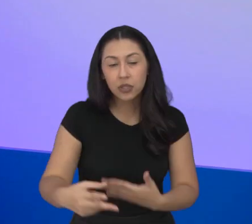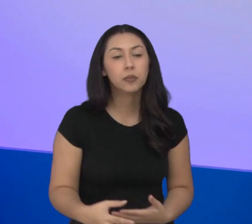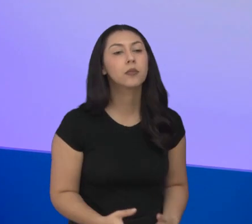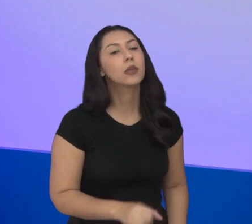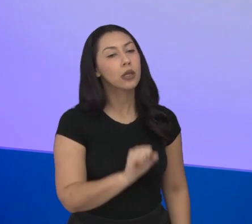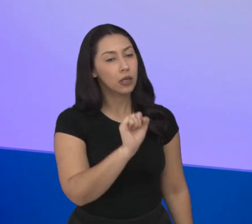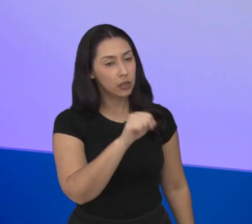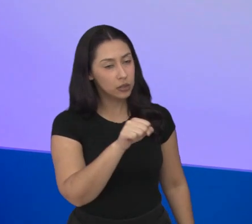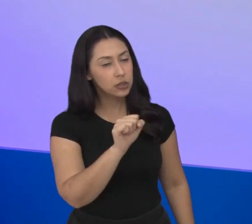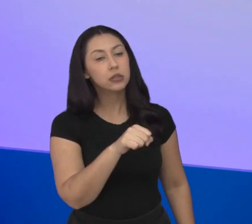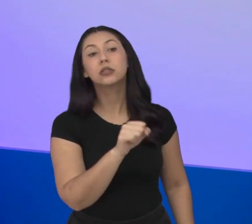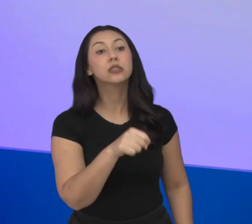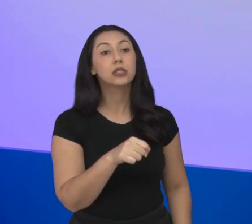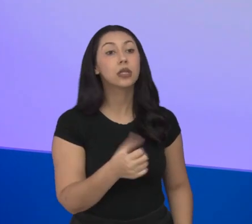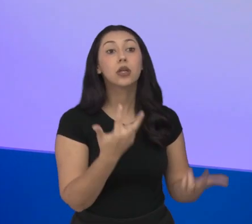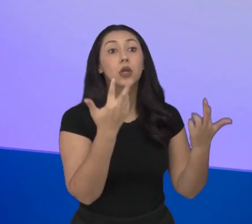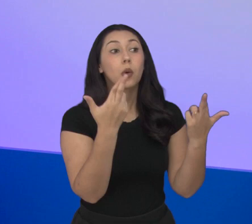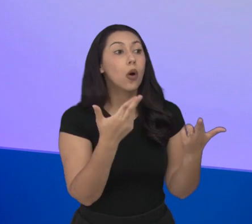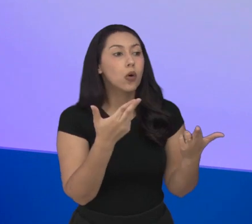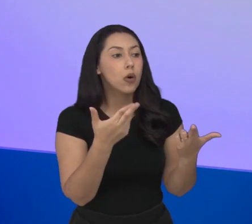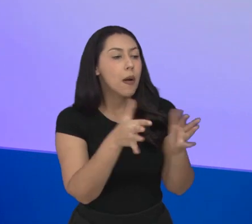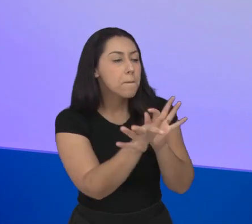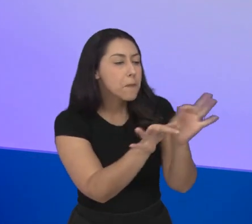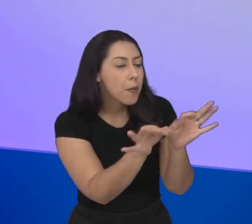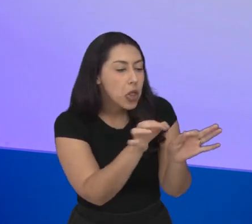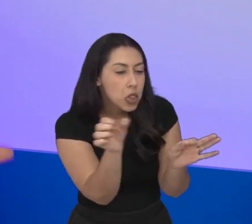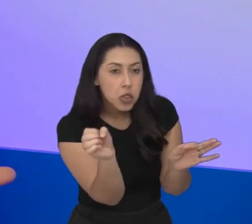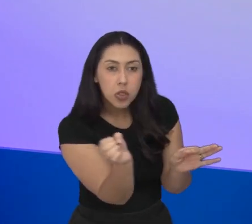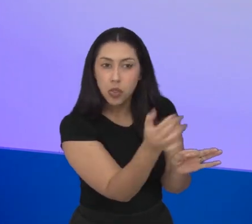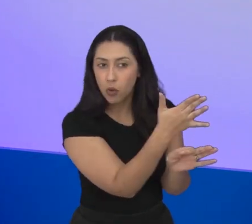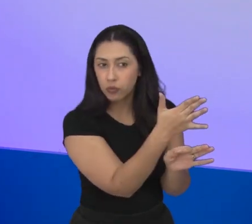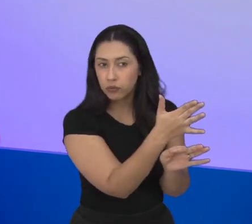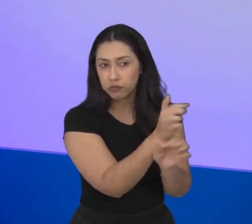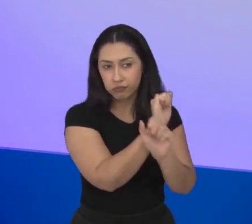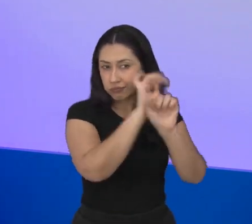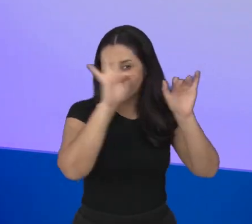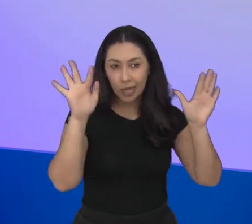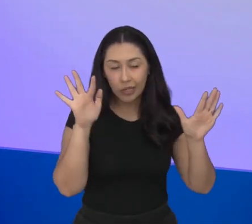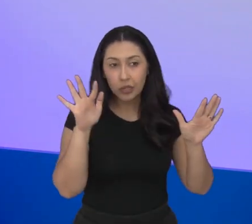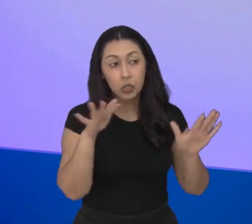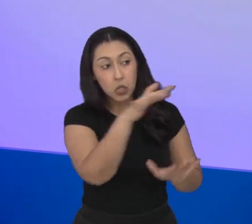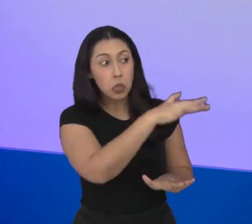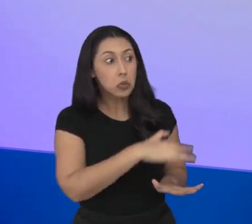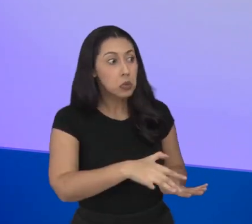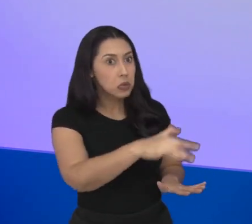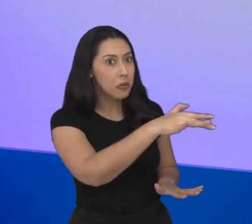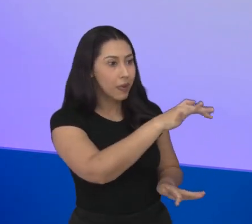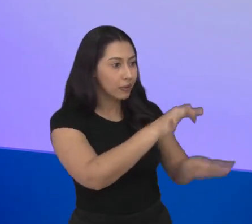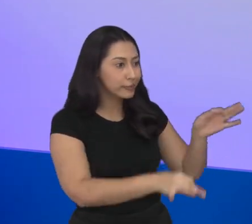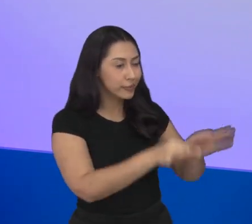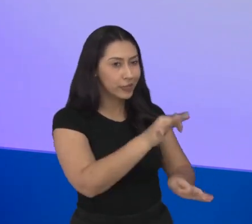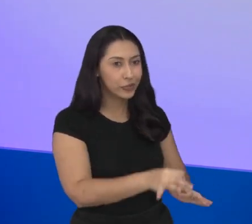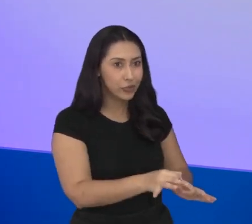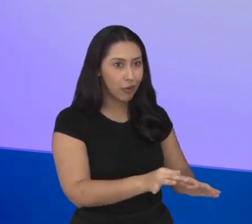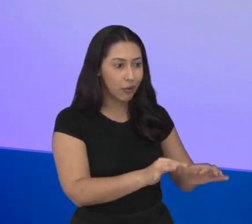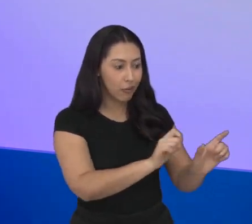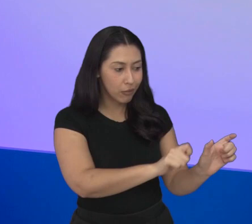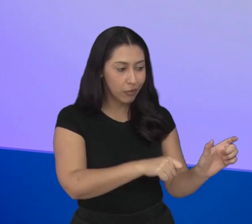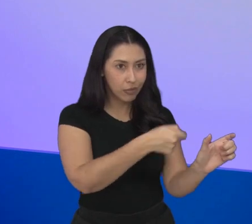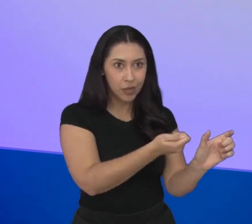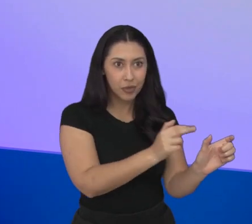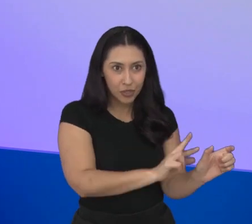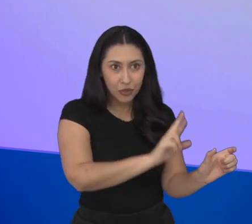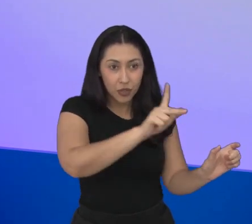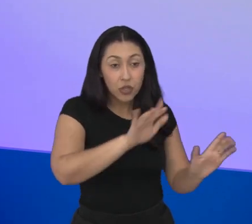Eu diria que são atualizações, e dizendo de uma forma simples, de uma forma clara. No meio jurídico, os termos são outros, mas assim, para quem